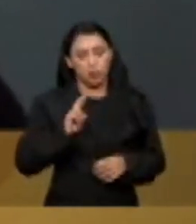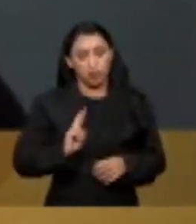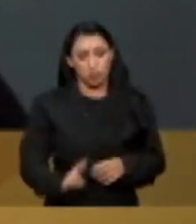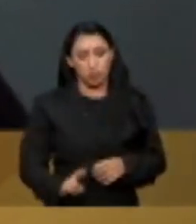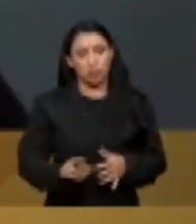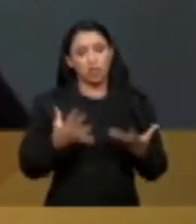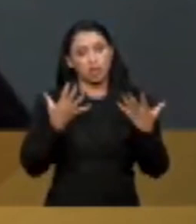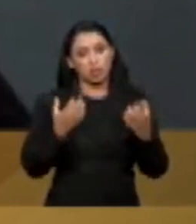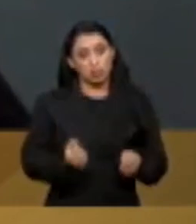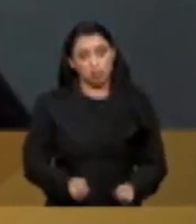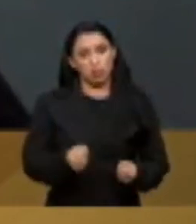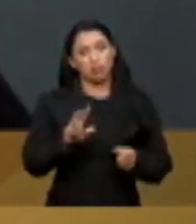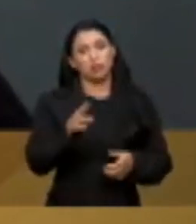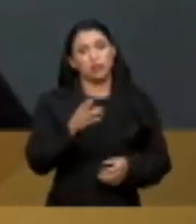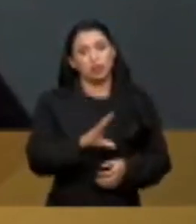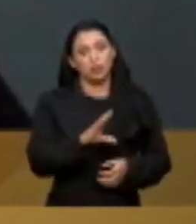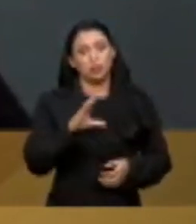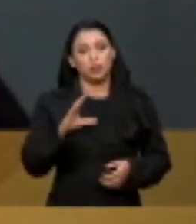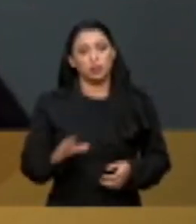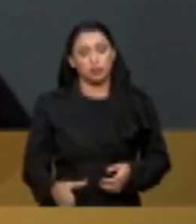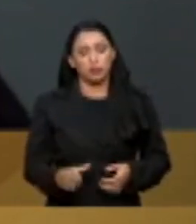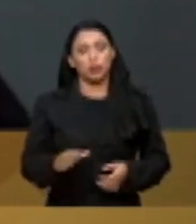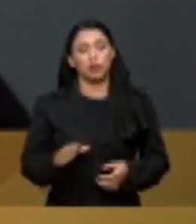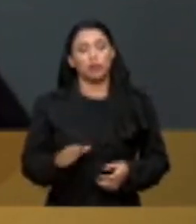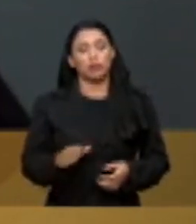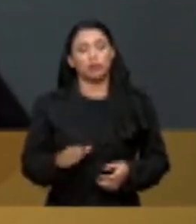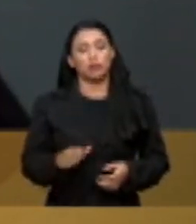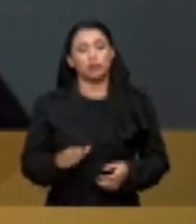ordem de habeas corpus para reconhecer a extinção da